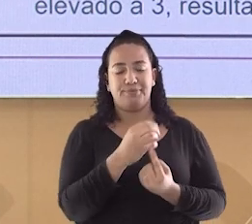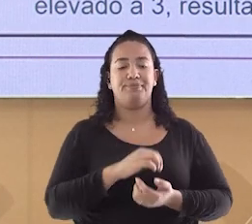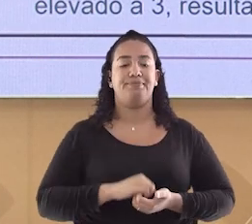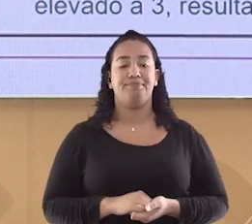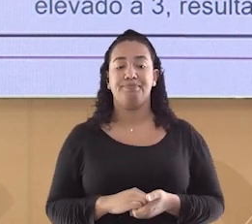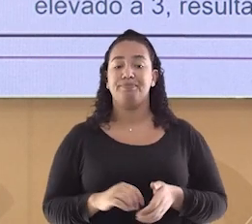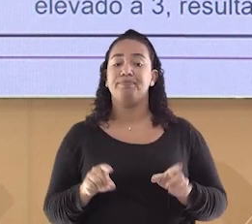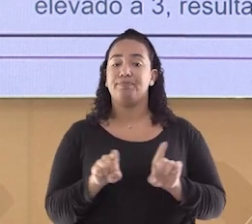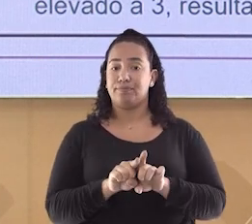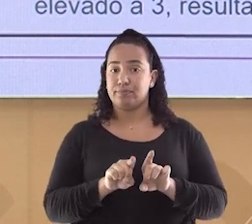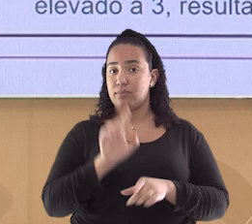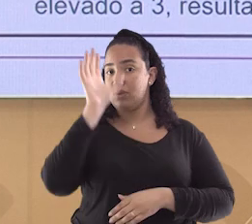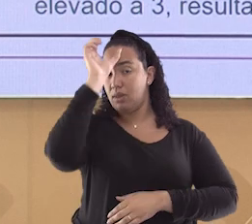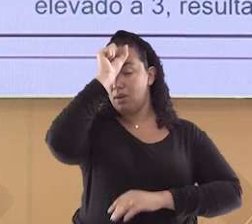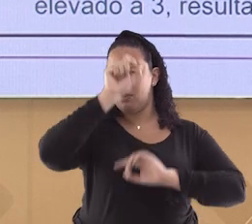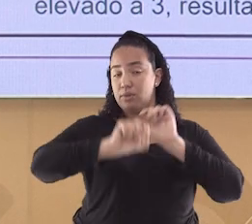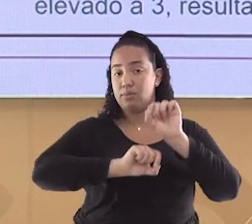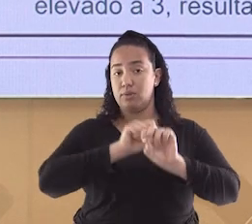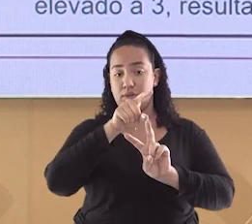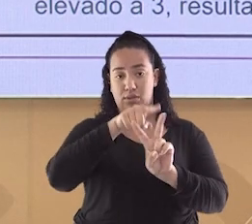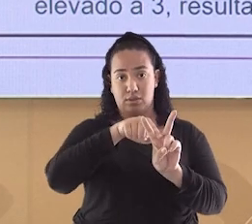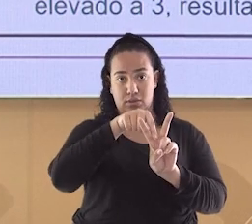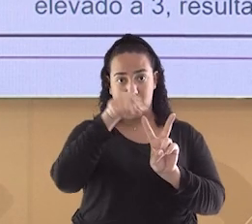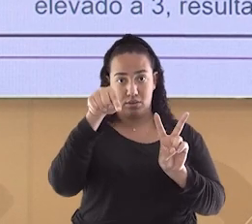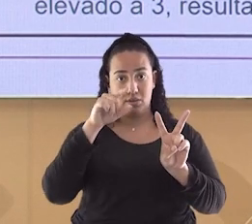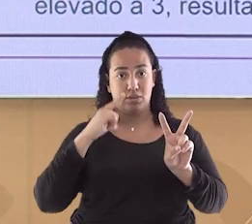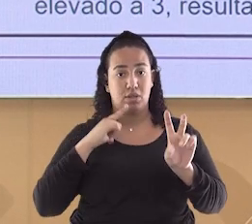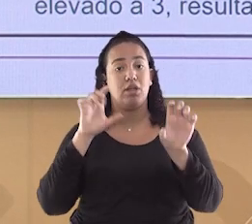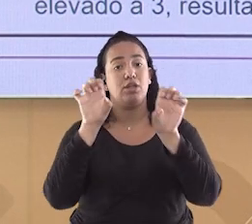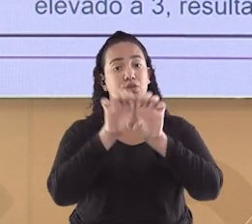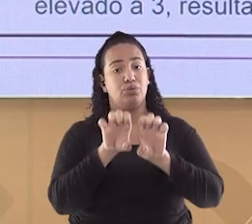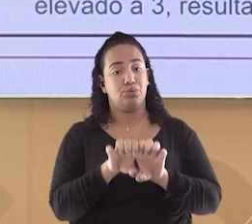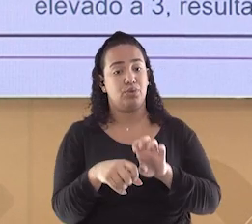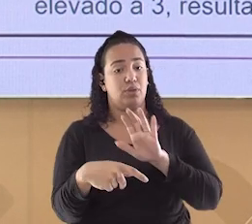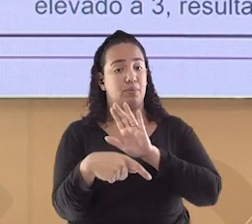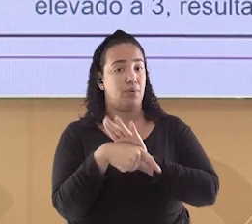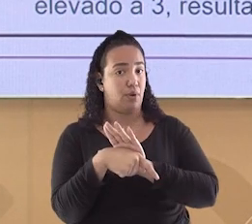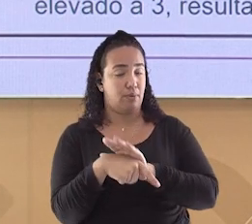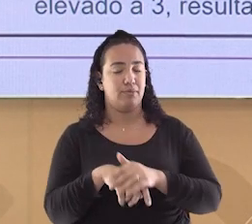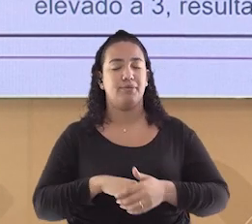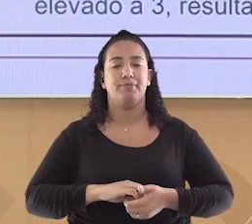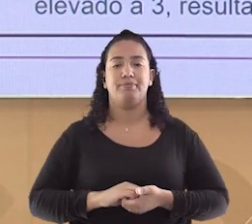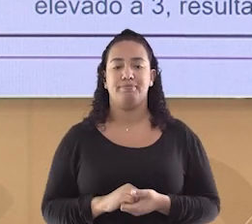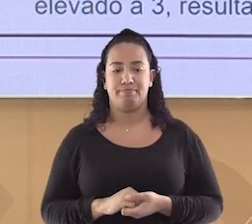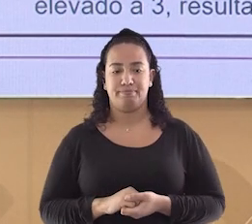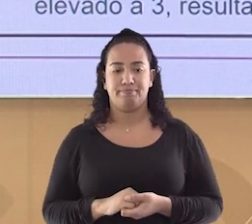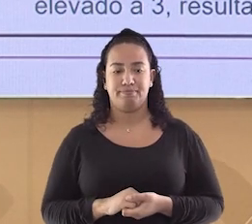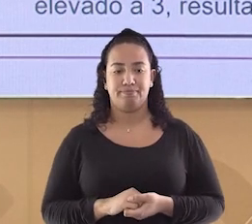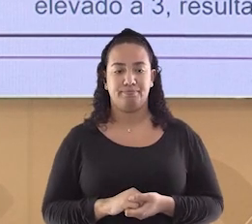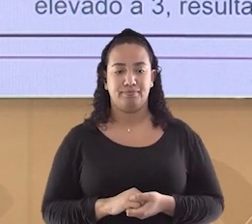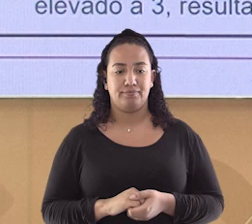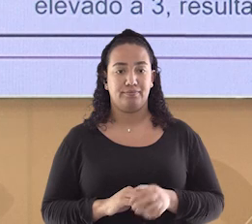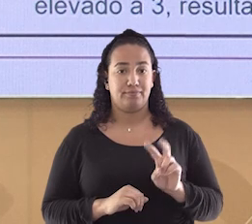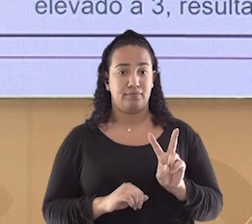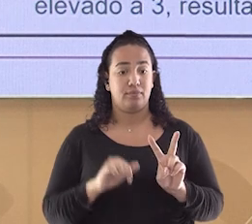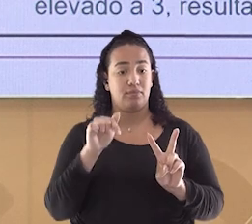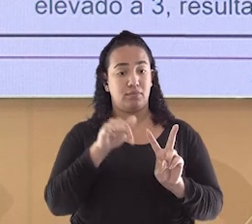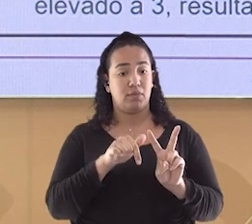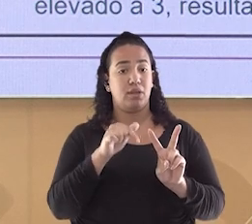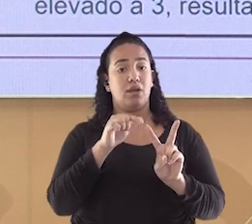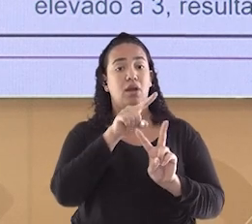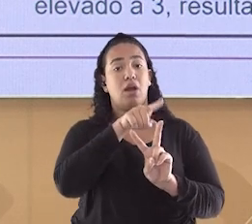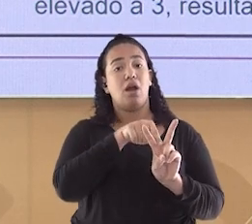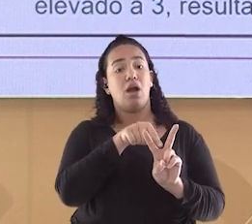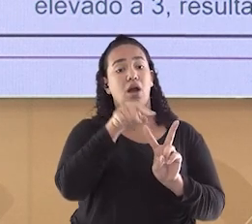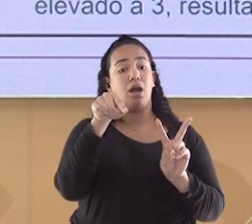da potenciação e vimos que a estrutura de uma raiz é composta pelo índice, radical e pelo